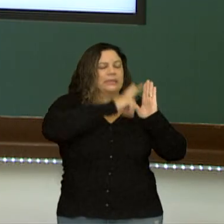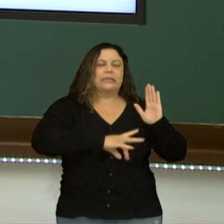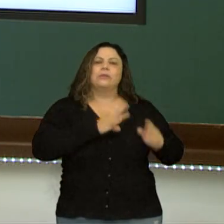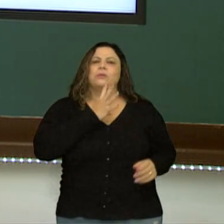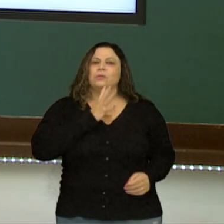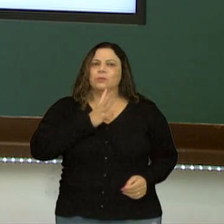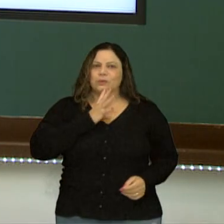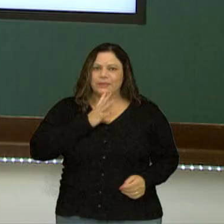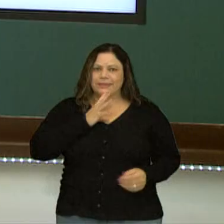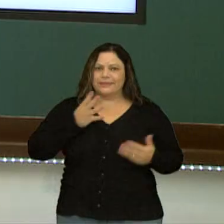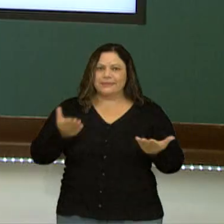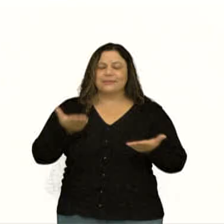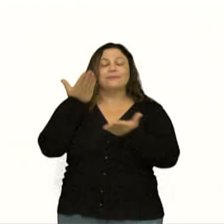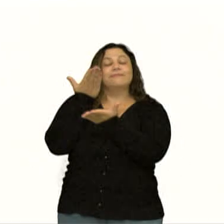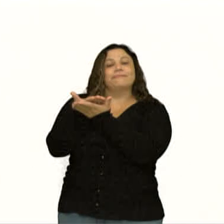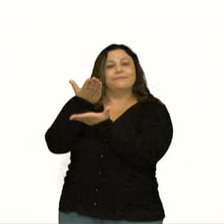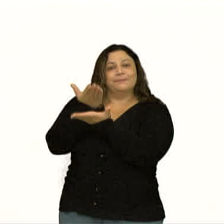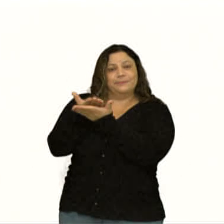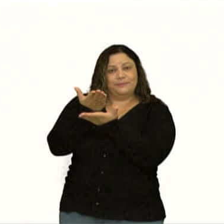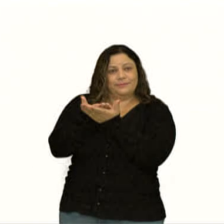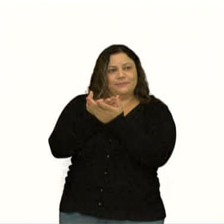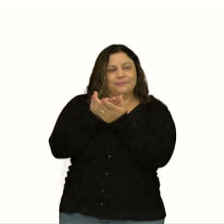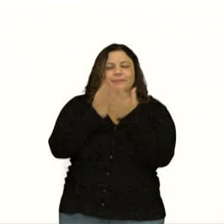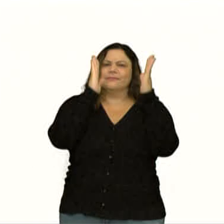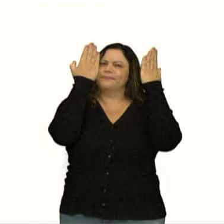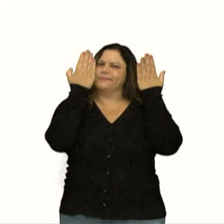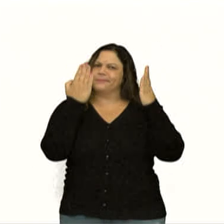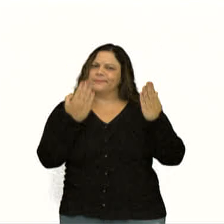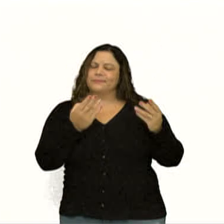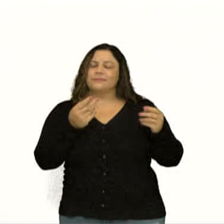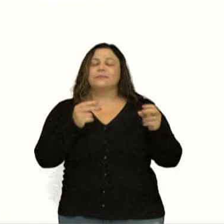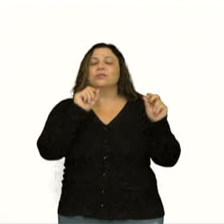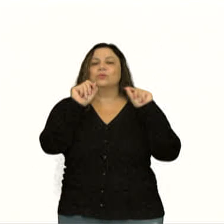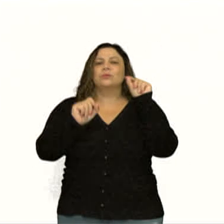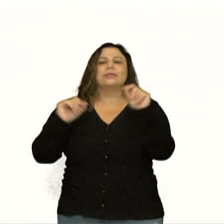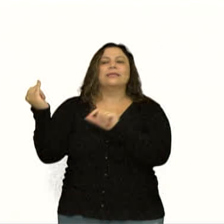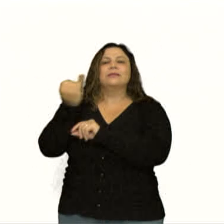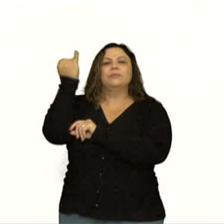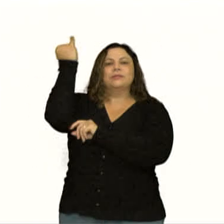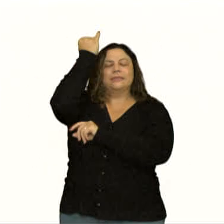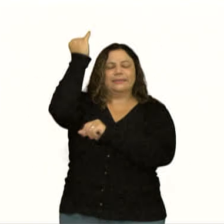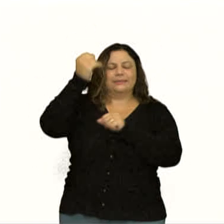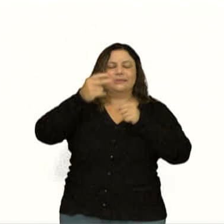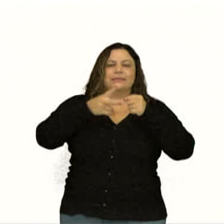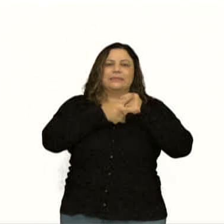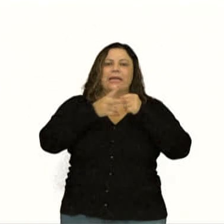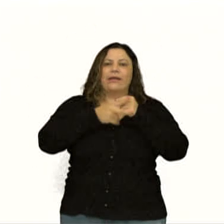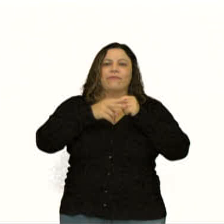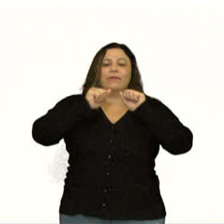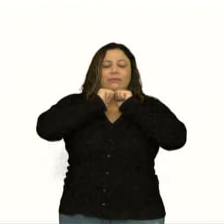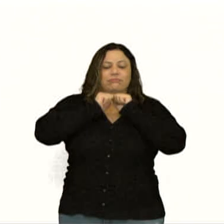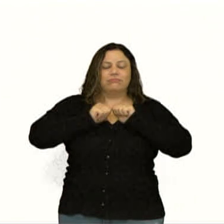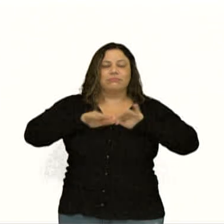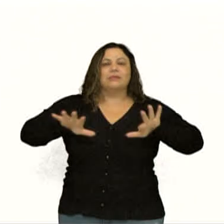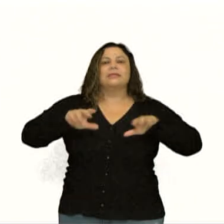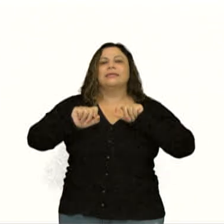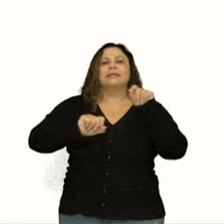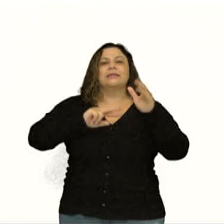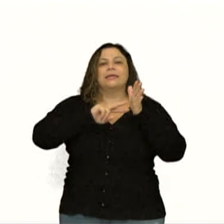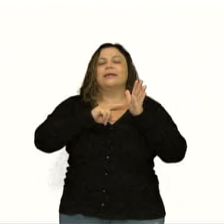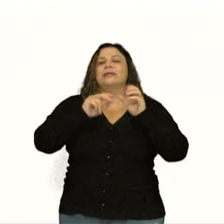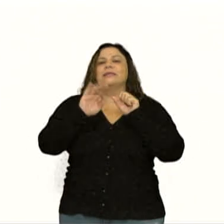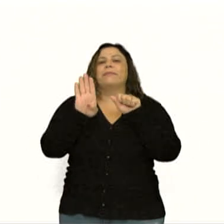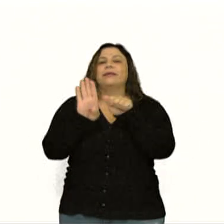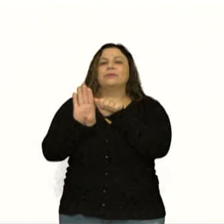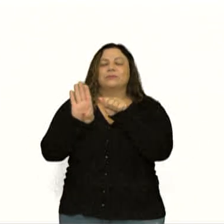conheça. Nessa aula, nós analisamos a importância do verbo declarar e do substantivo declaração.